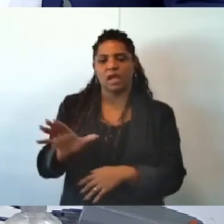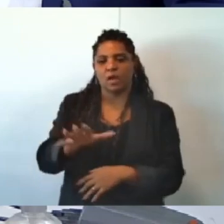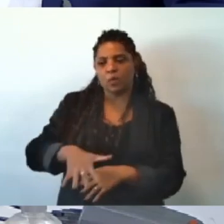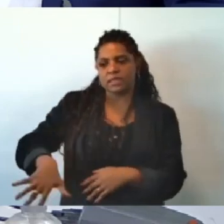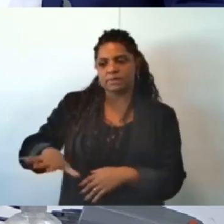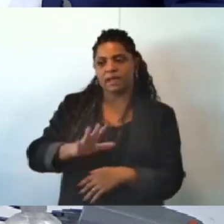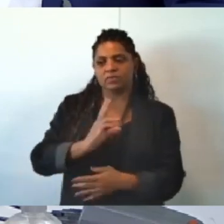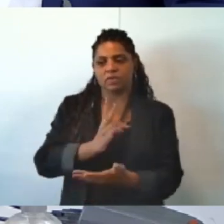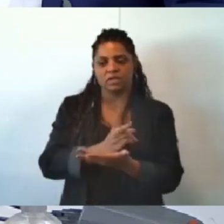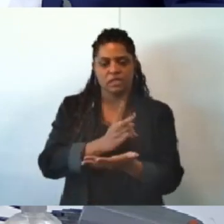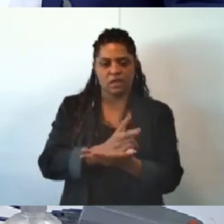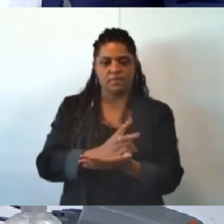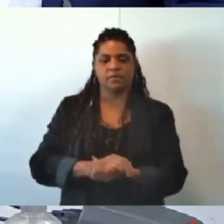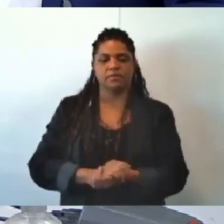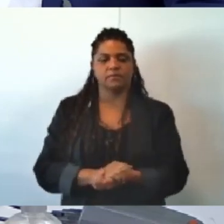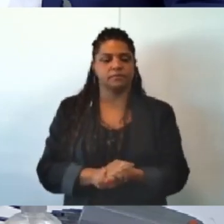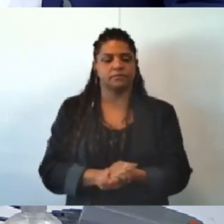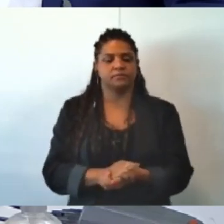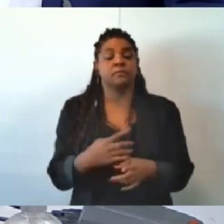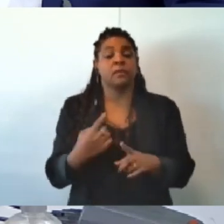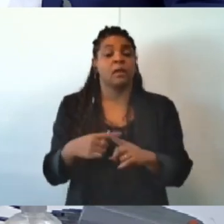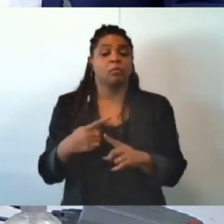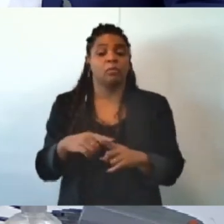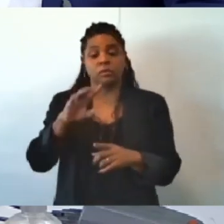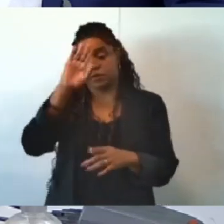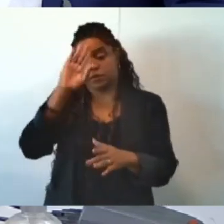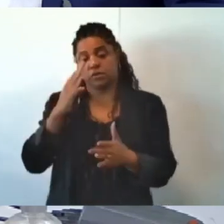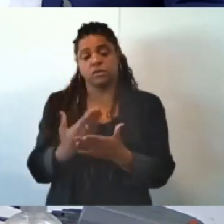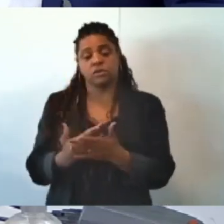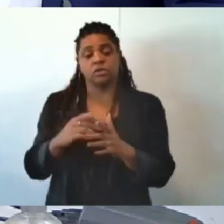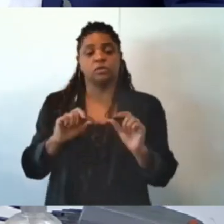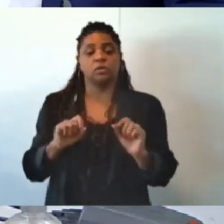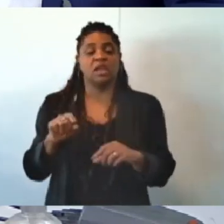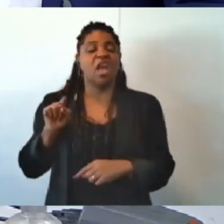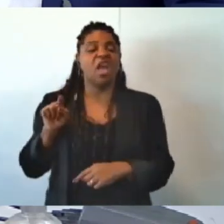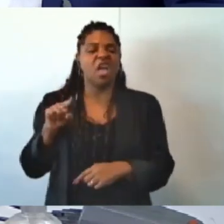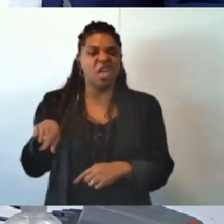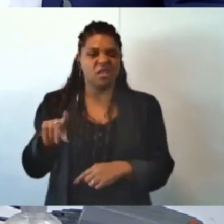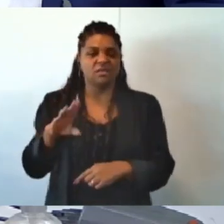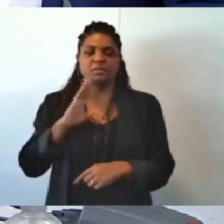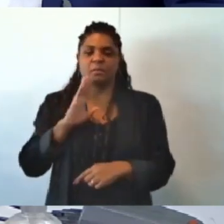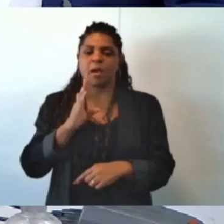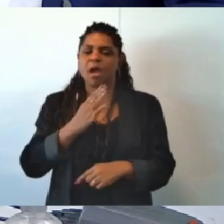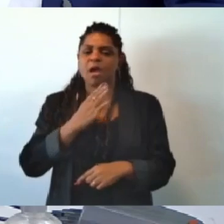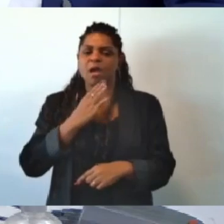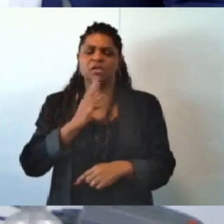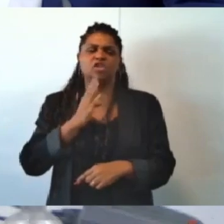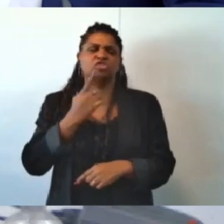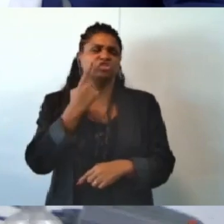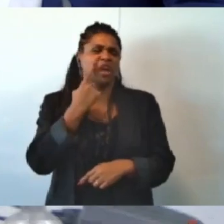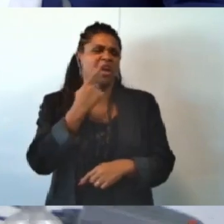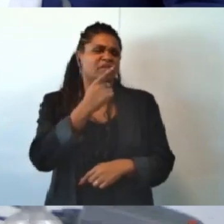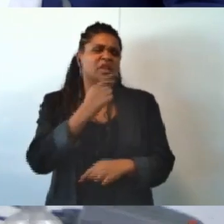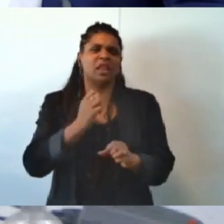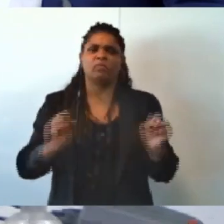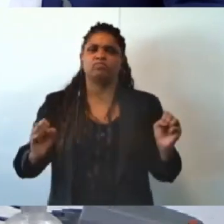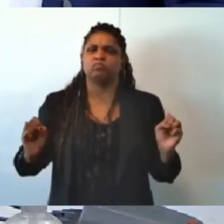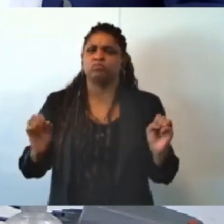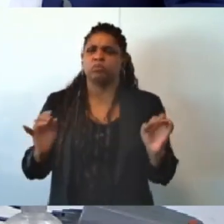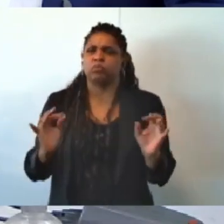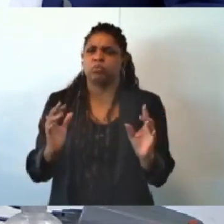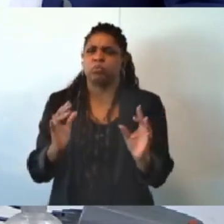constantemente? Porque eu acredito que esses bares, eu já vi aquela Sapucaí ali lotada, aquela rua